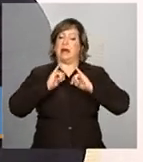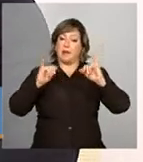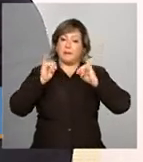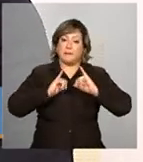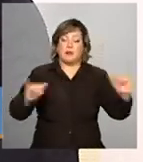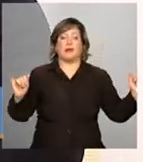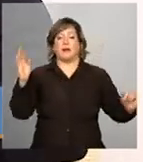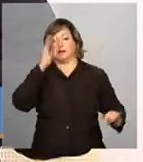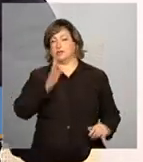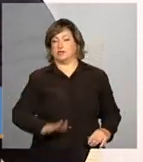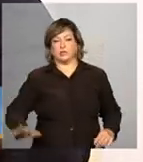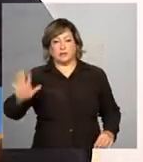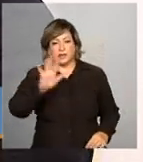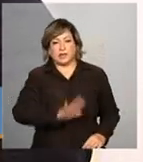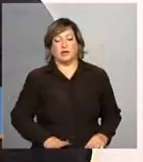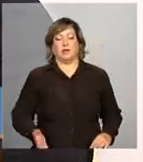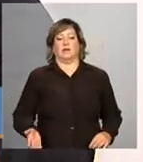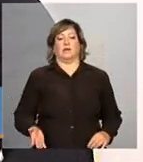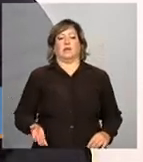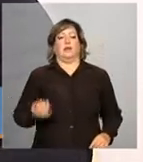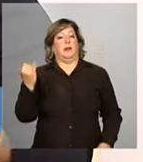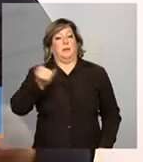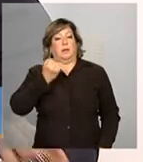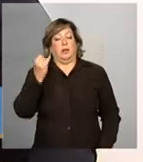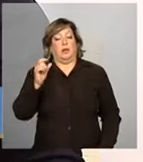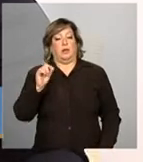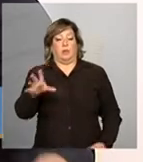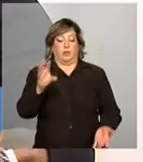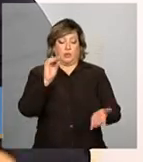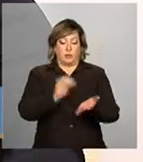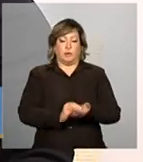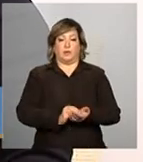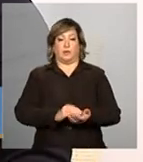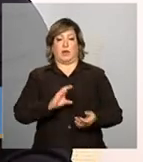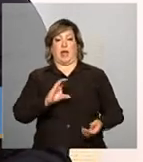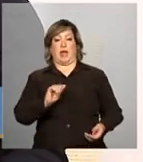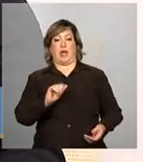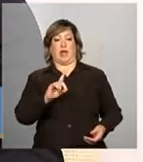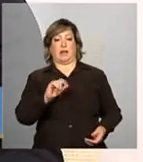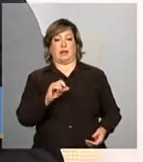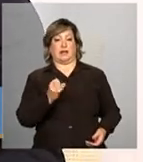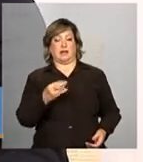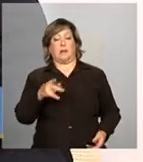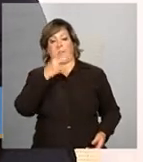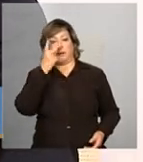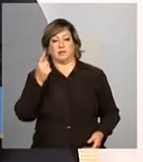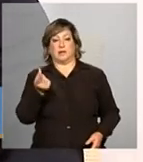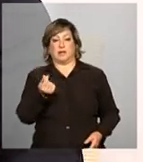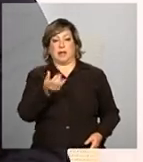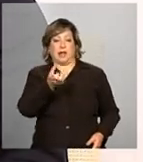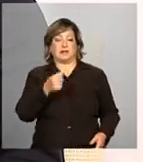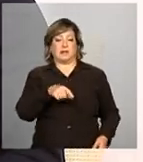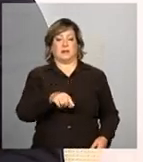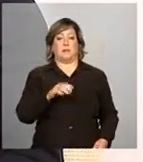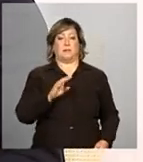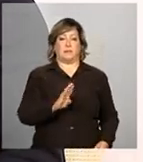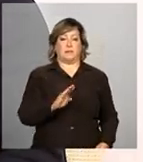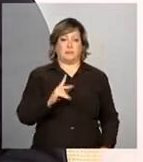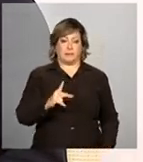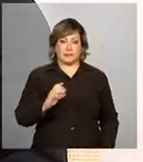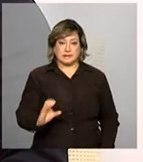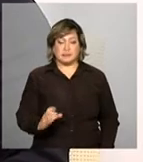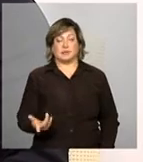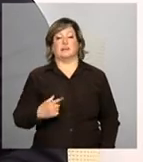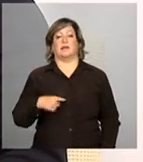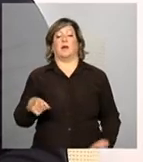da importância de você cadastrar os beneficiários do BPC o ministério e